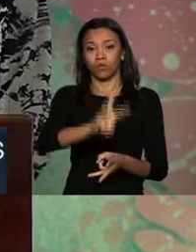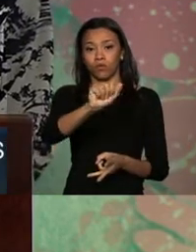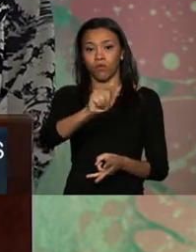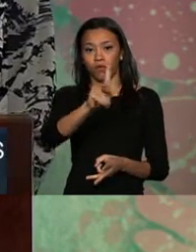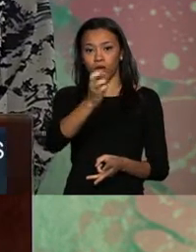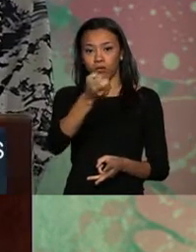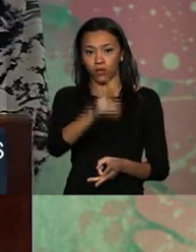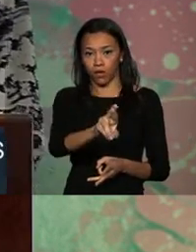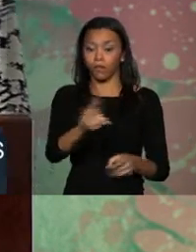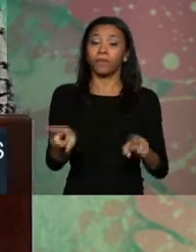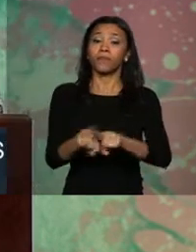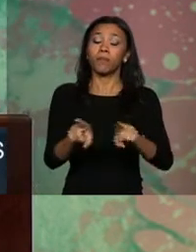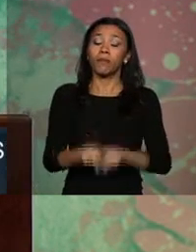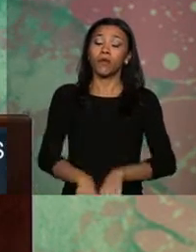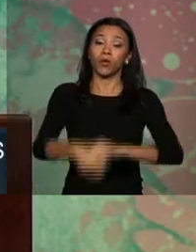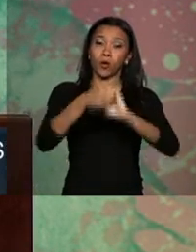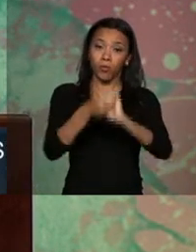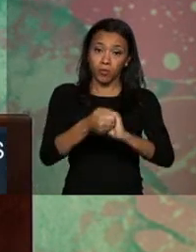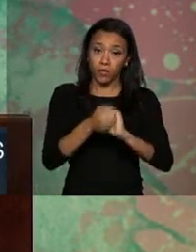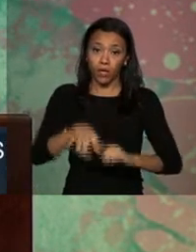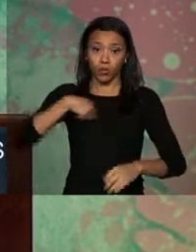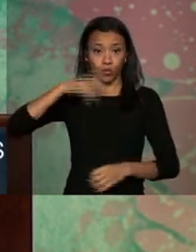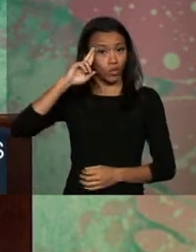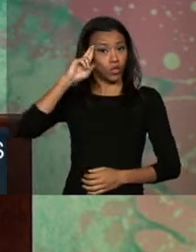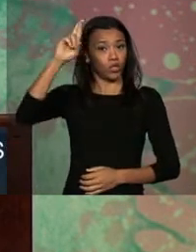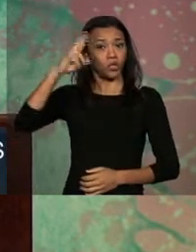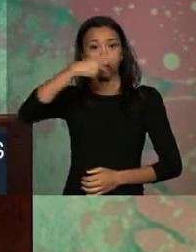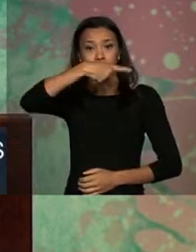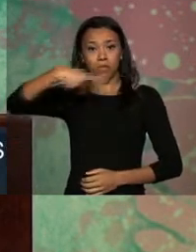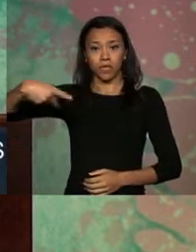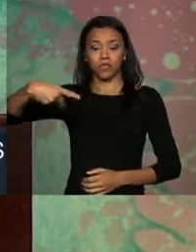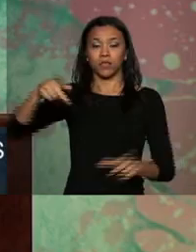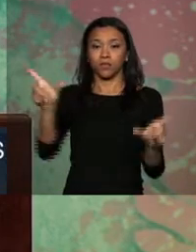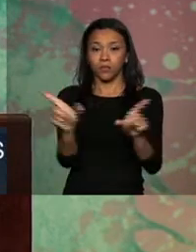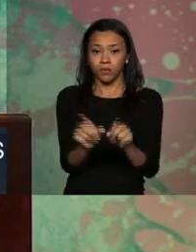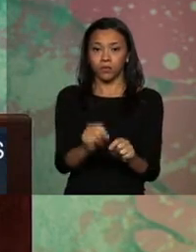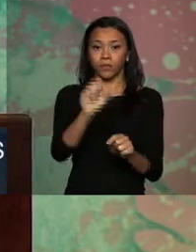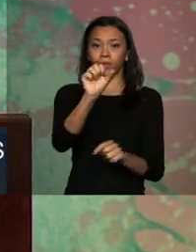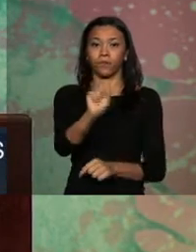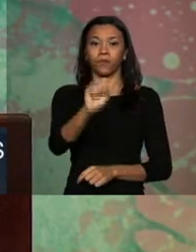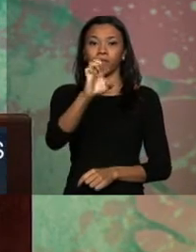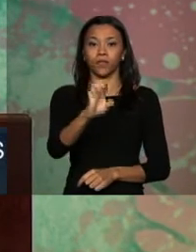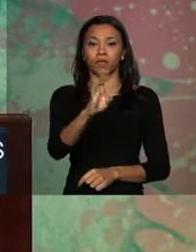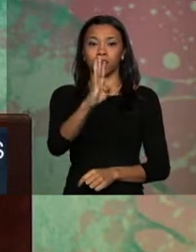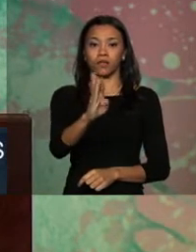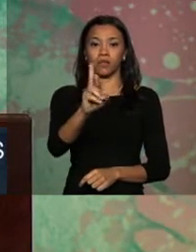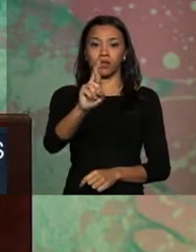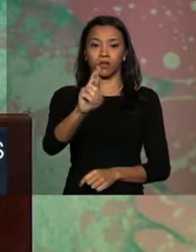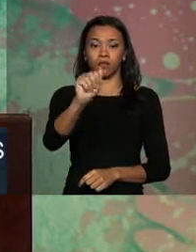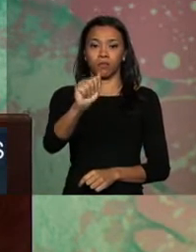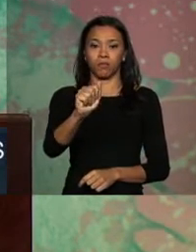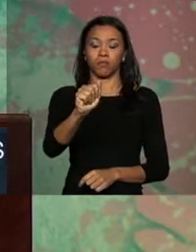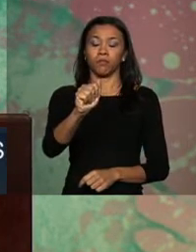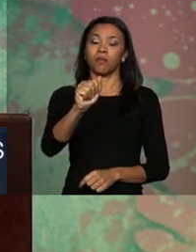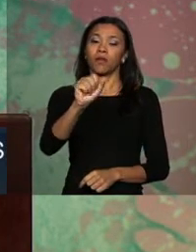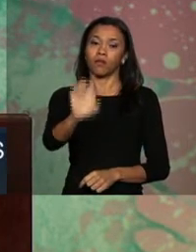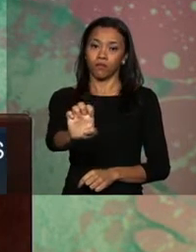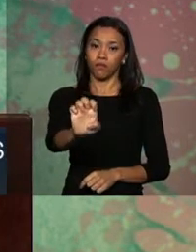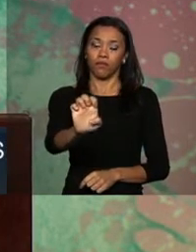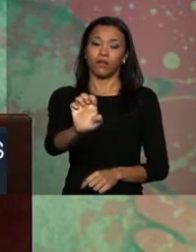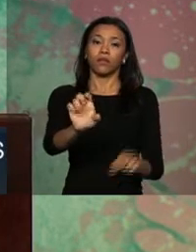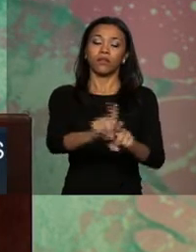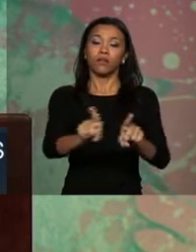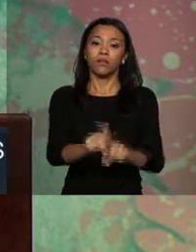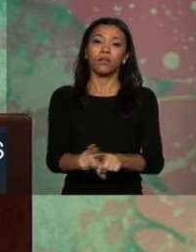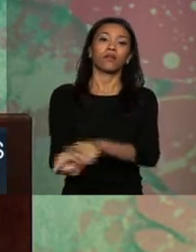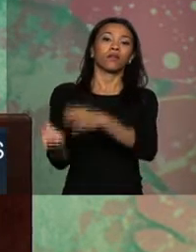o diretor-presidente do SEBRAE Nacional, o ex-ministro Luiz Barreto Filho.